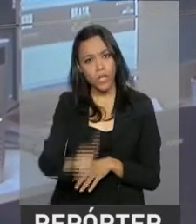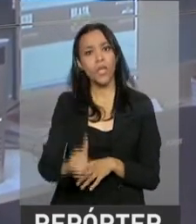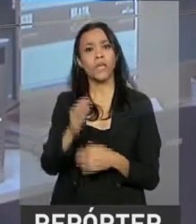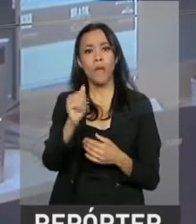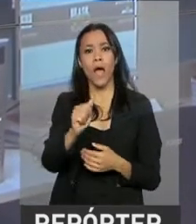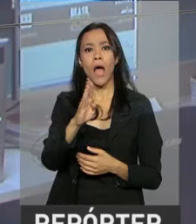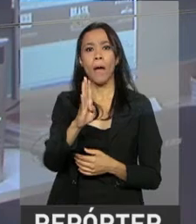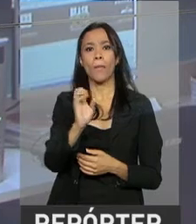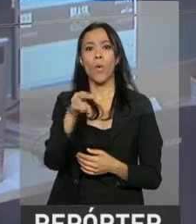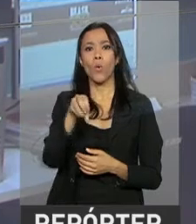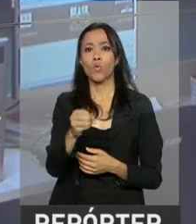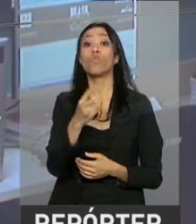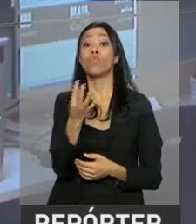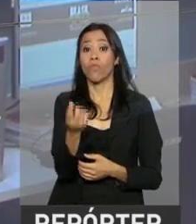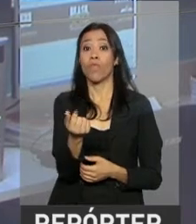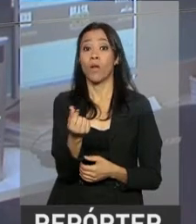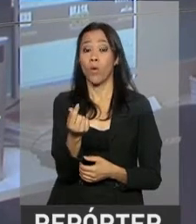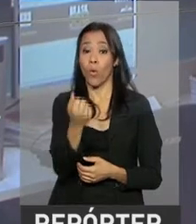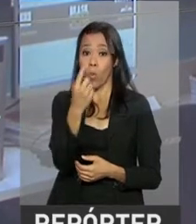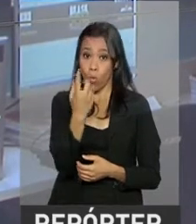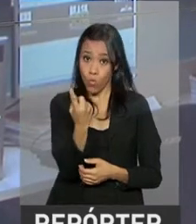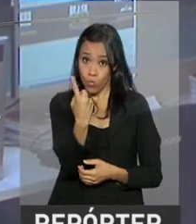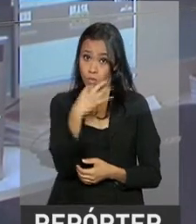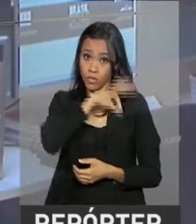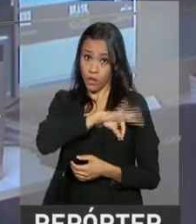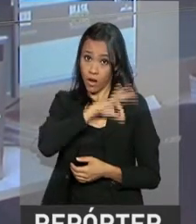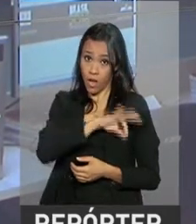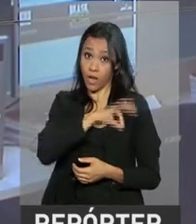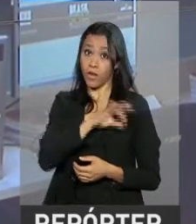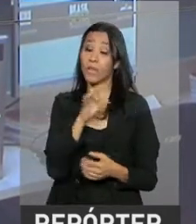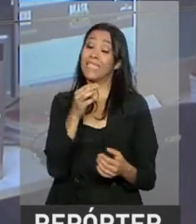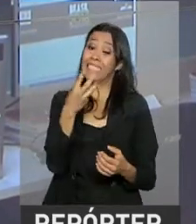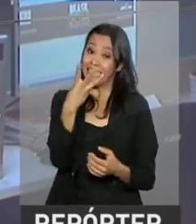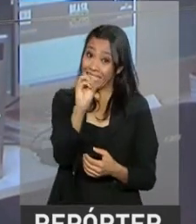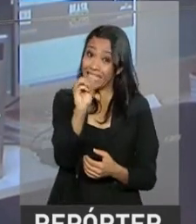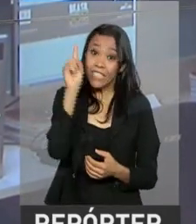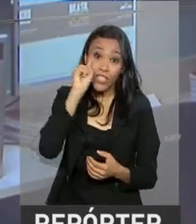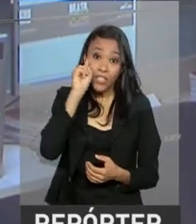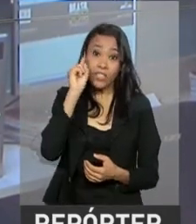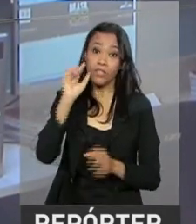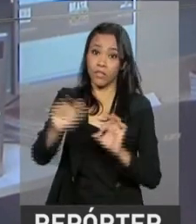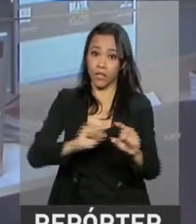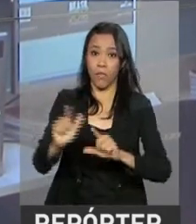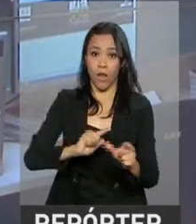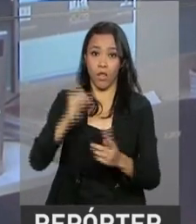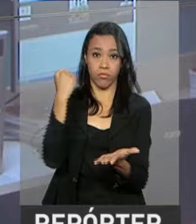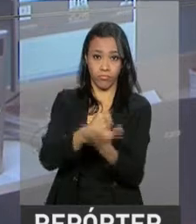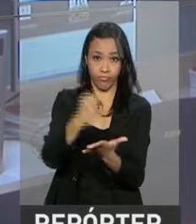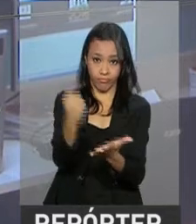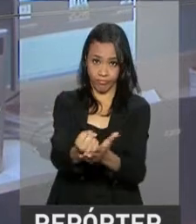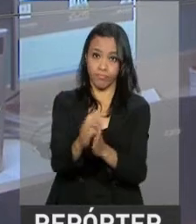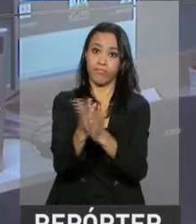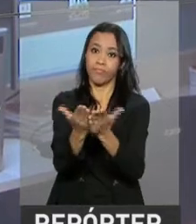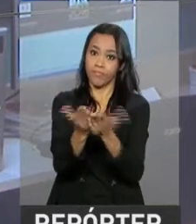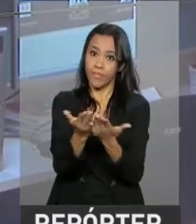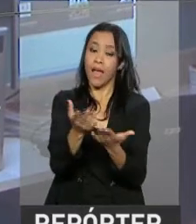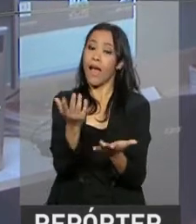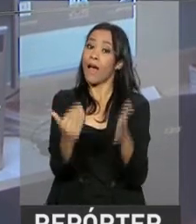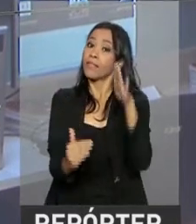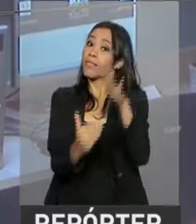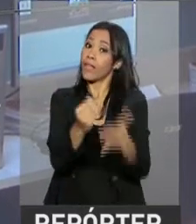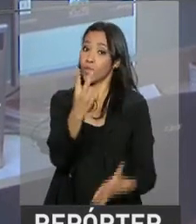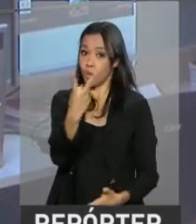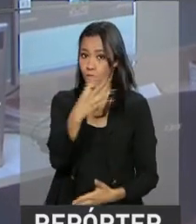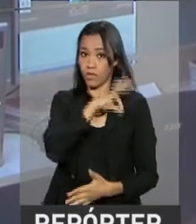ao abono no valor de um salário mínimo quem trabalhou por pelo menos 30 dias com carteira assinada e teve salário médio de até dois salários